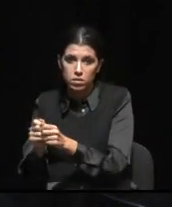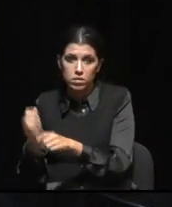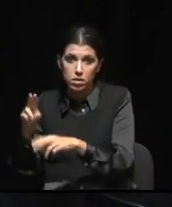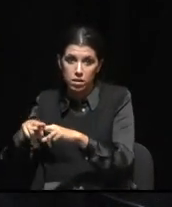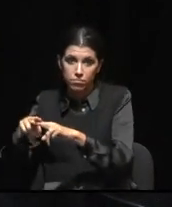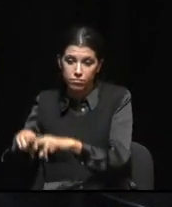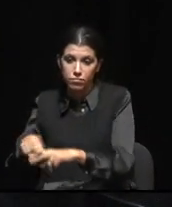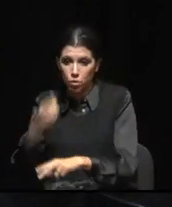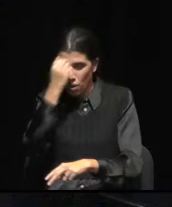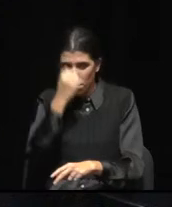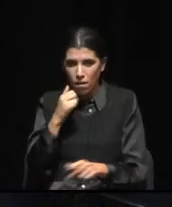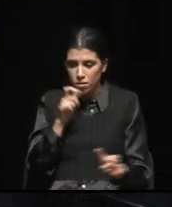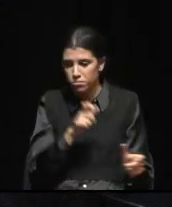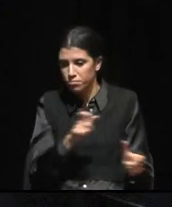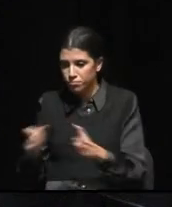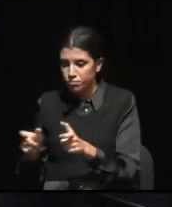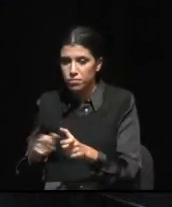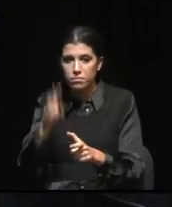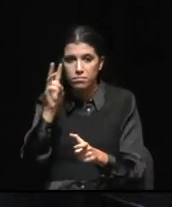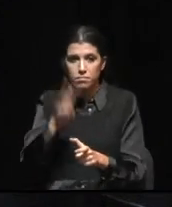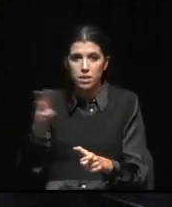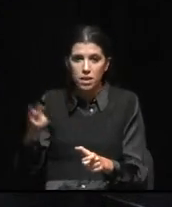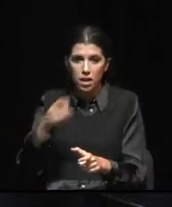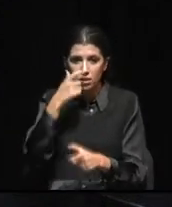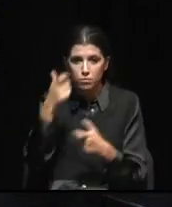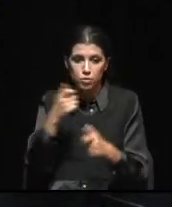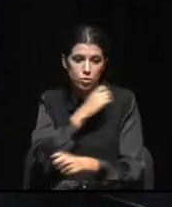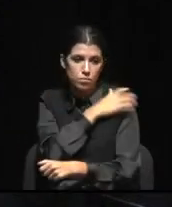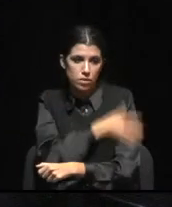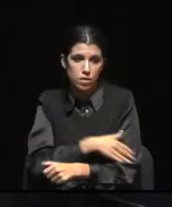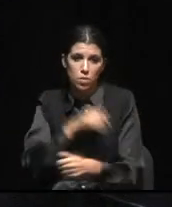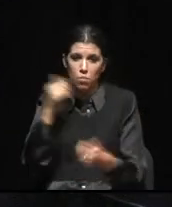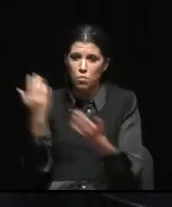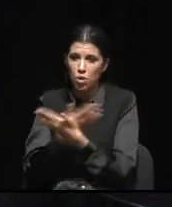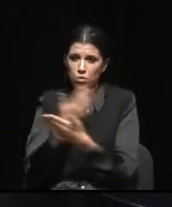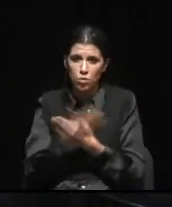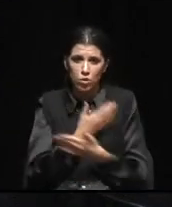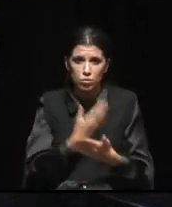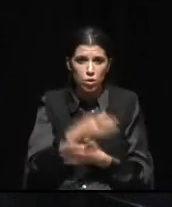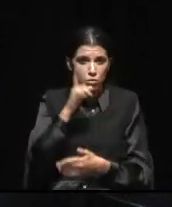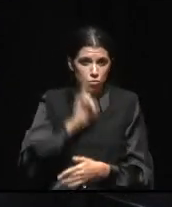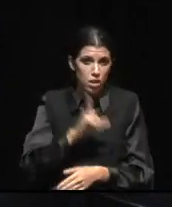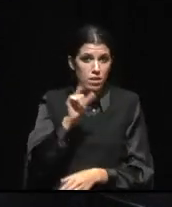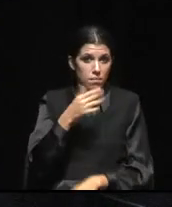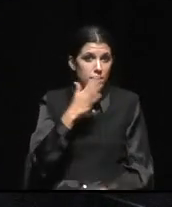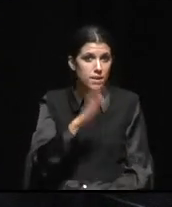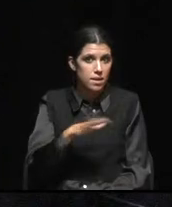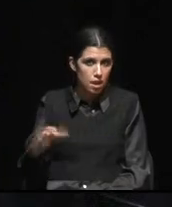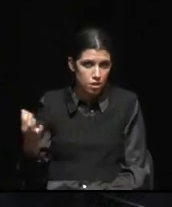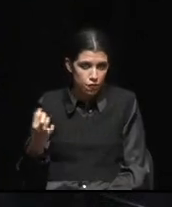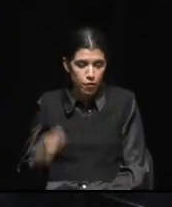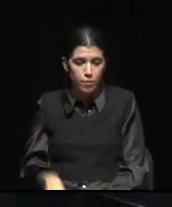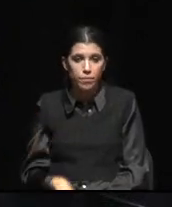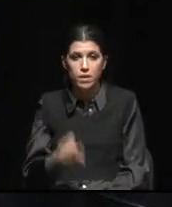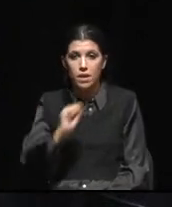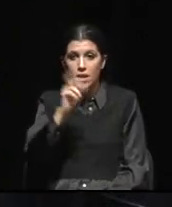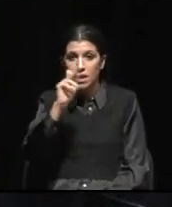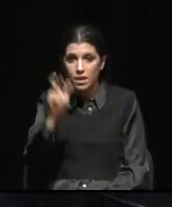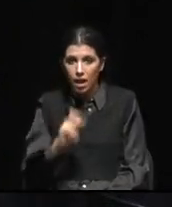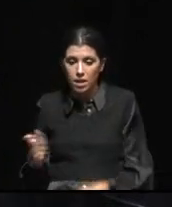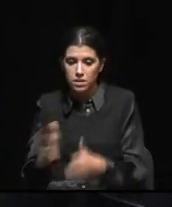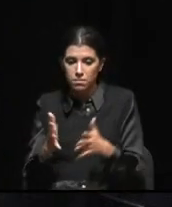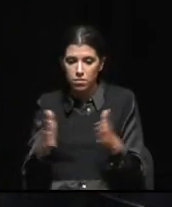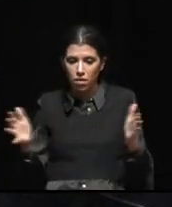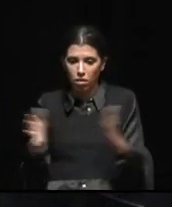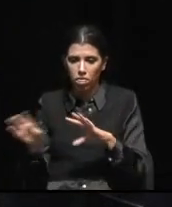de outros grupos depois de milhares de palestinianos terem sido mortos incluindo mulheres e crianças Gaza está em grande parte